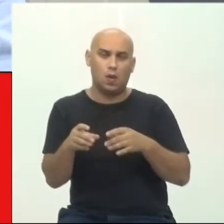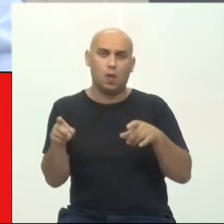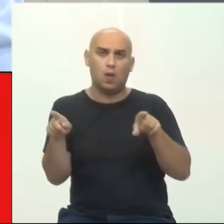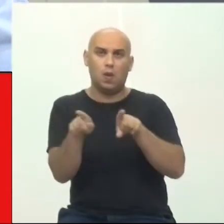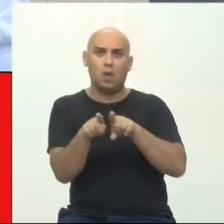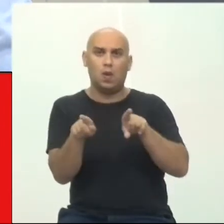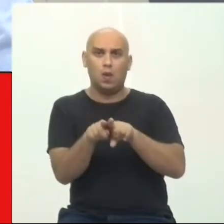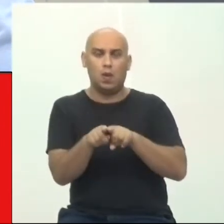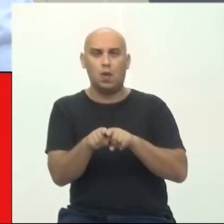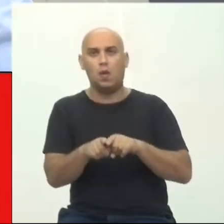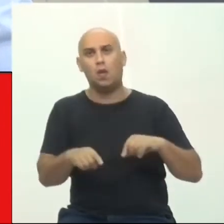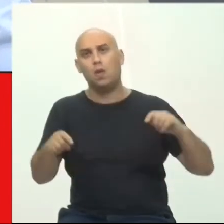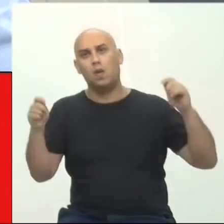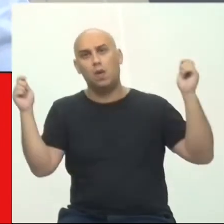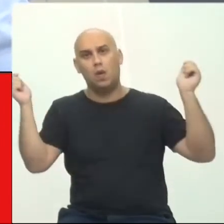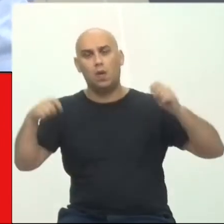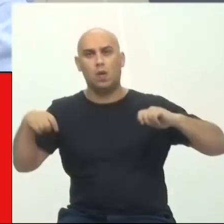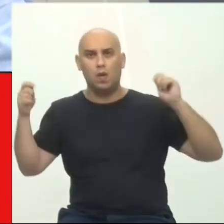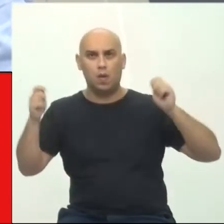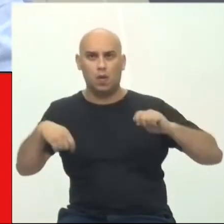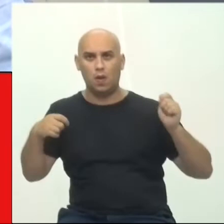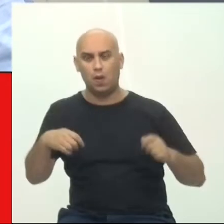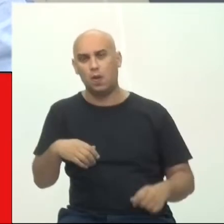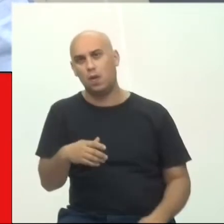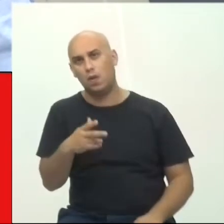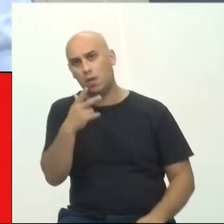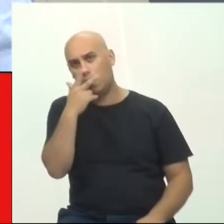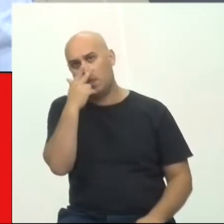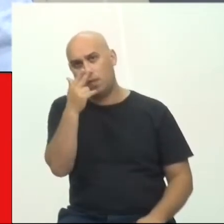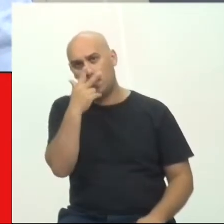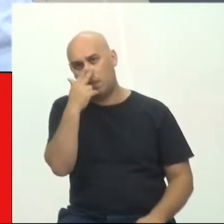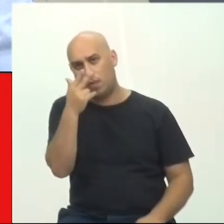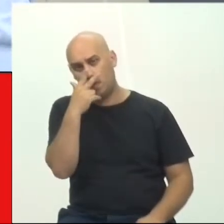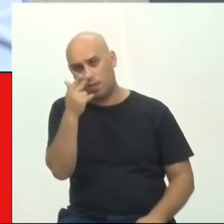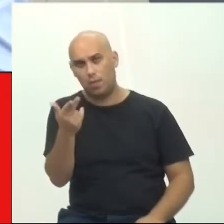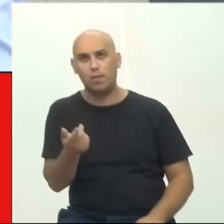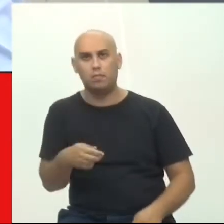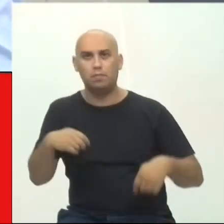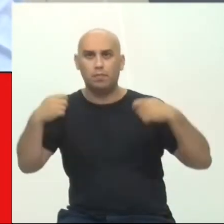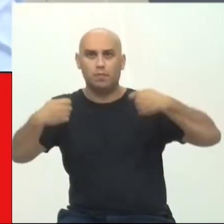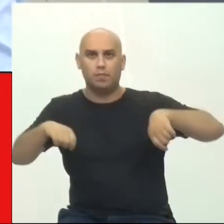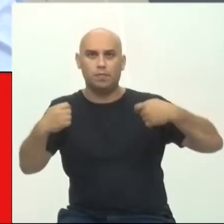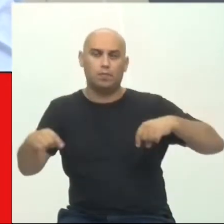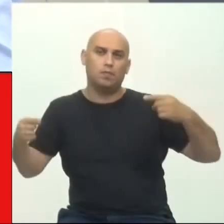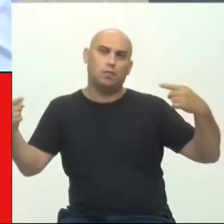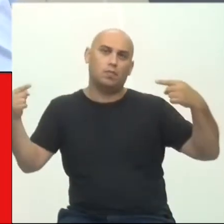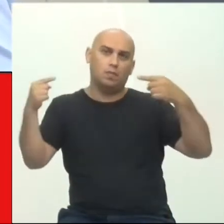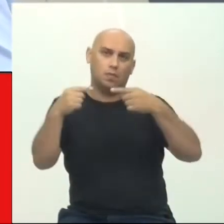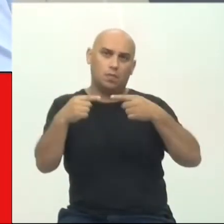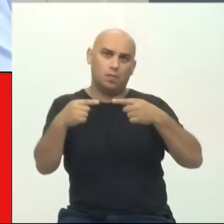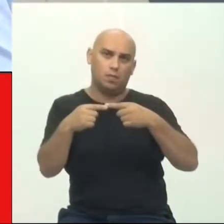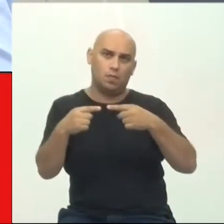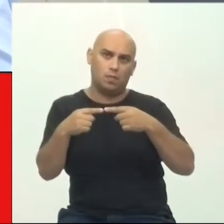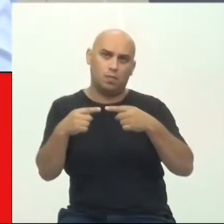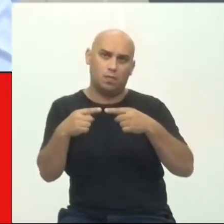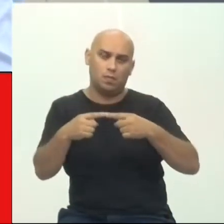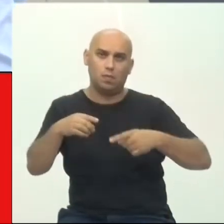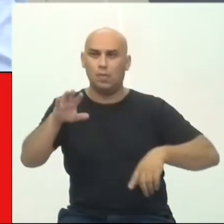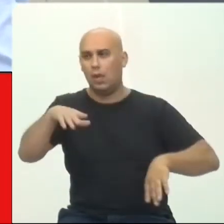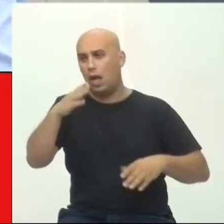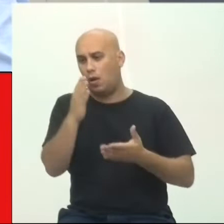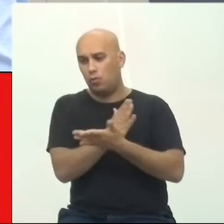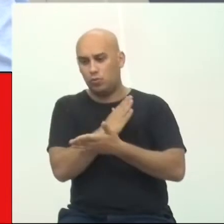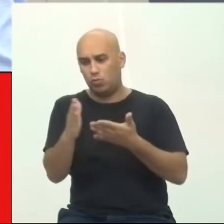discutir, há uma urgência, uma necessidade que precisa já ser aplicada. Né? Quantas pessoas já perderam a vida na